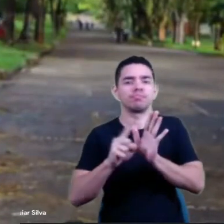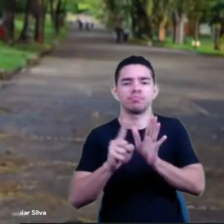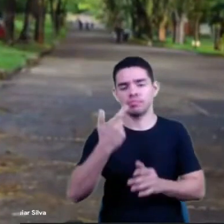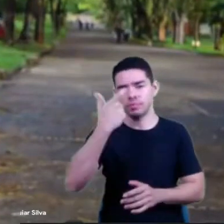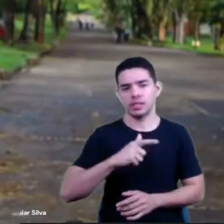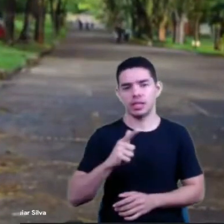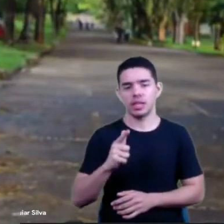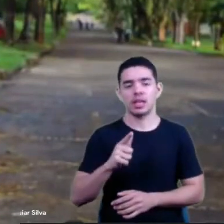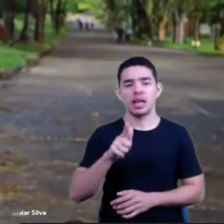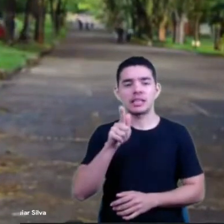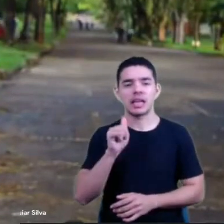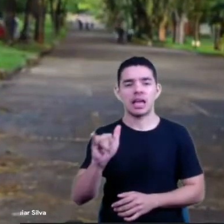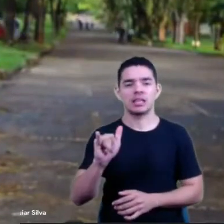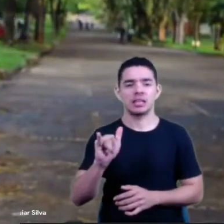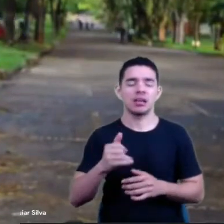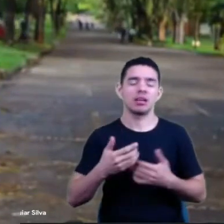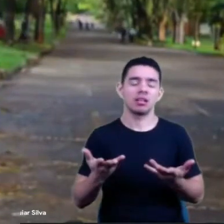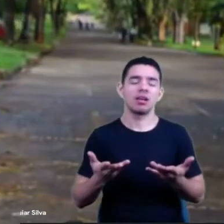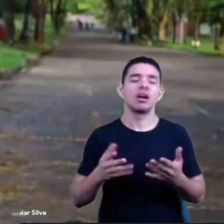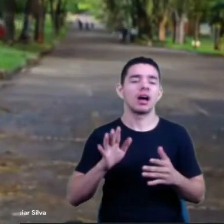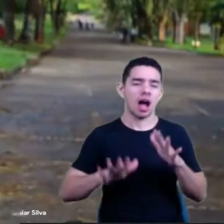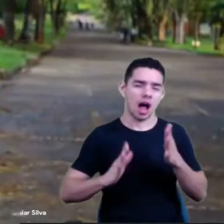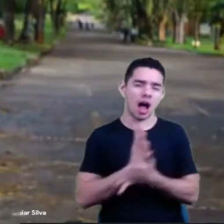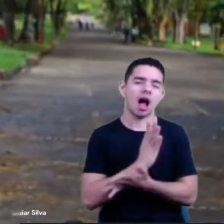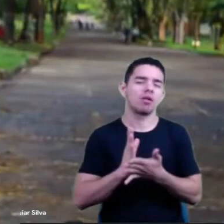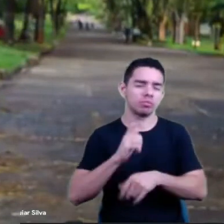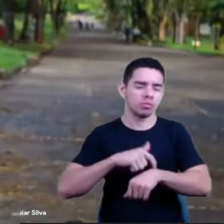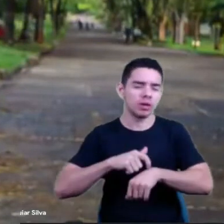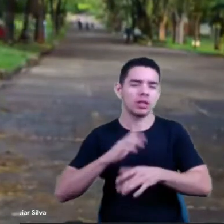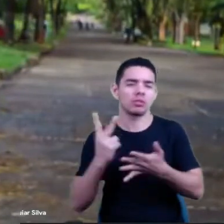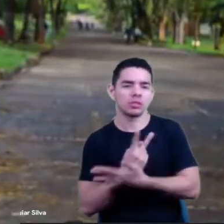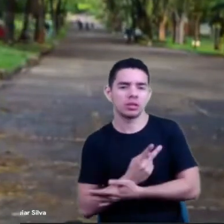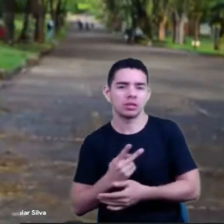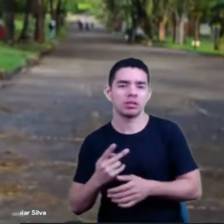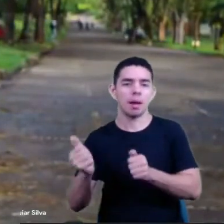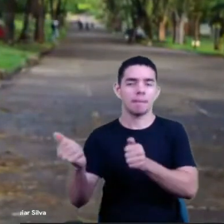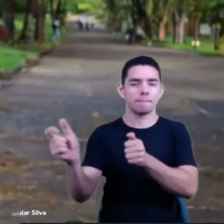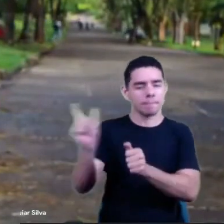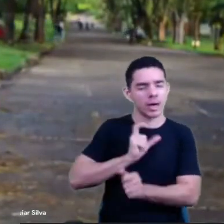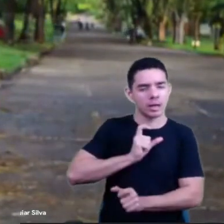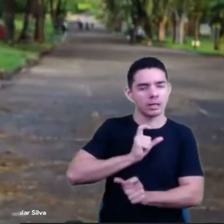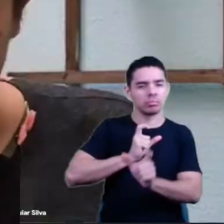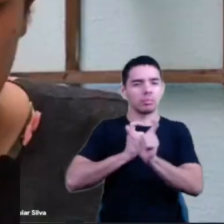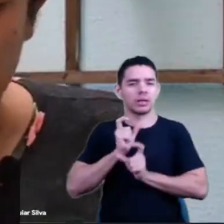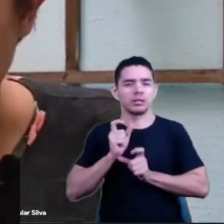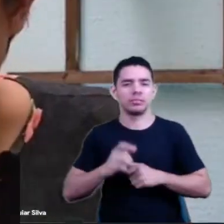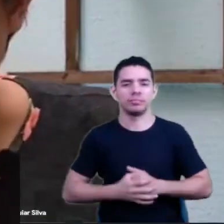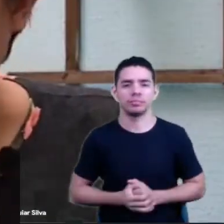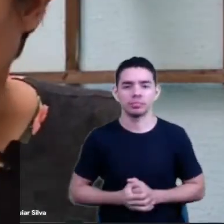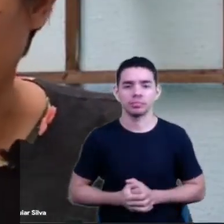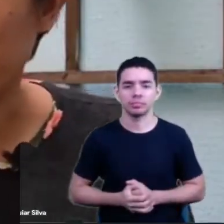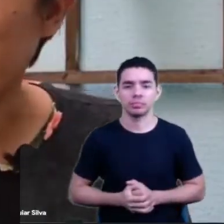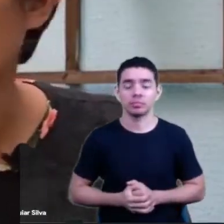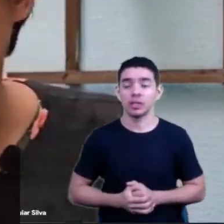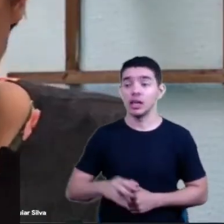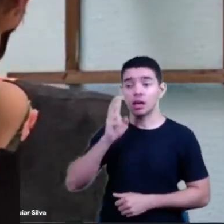tudo isso. Mas em algumas situações sempre acontecia alguma ofensa, alguma palavra ruim. O menino, né,